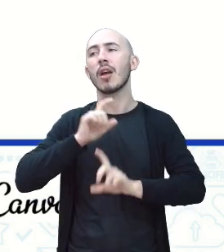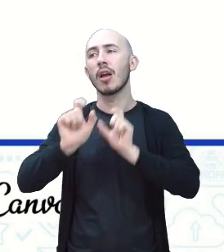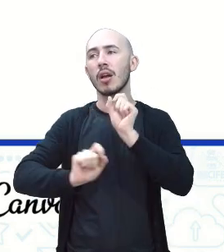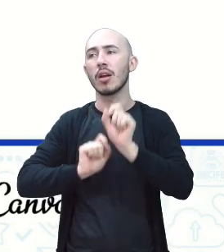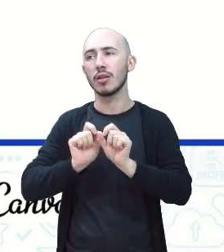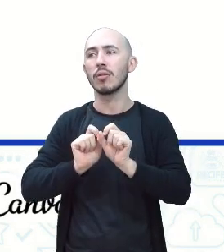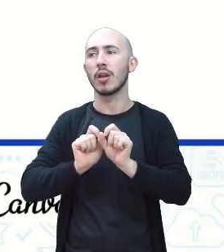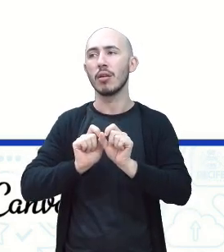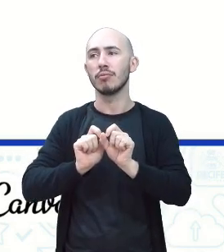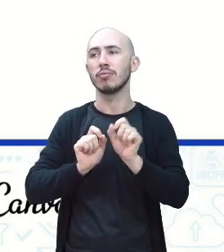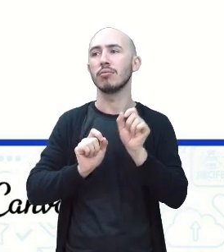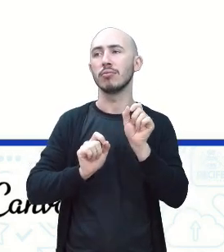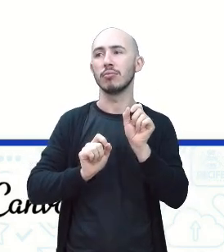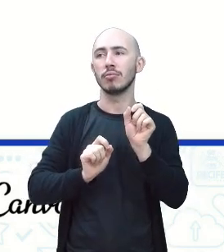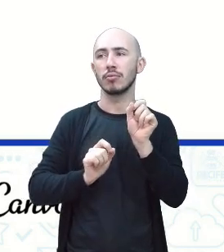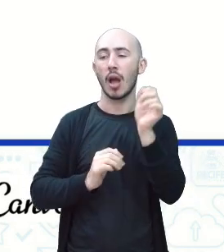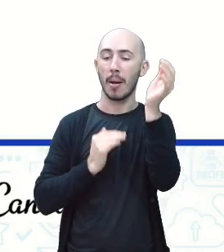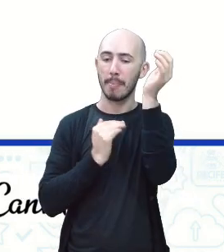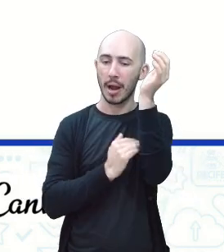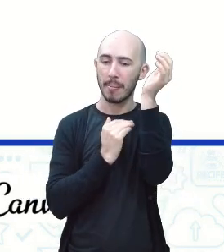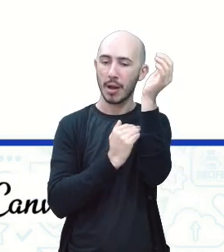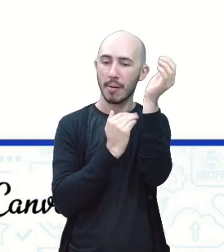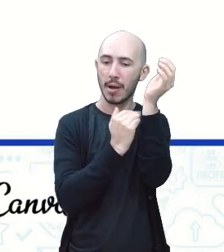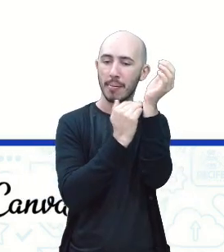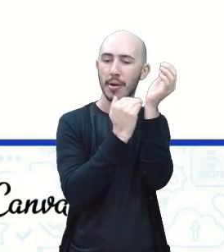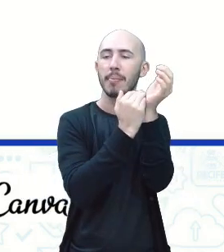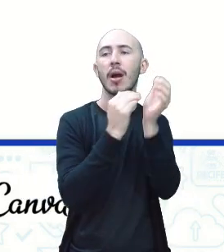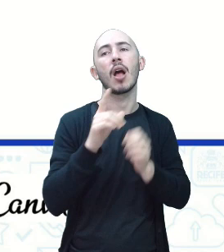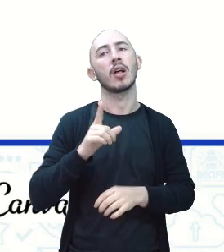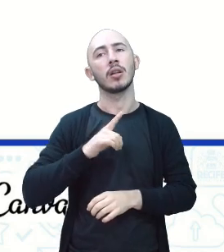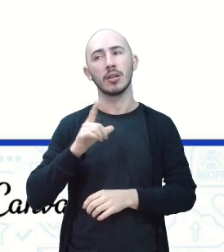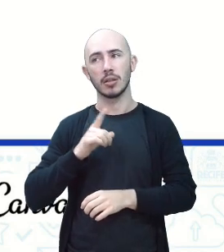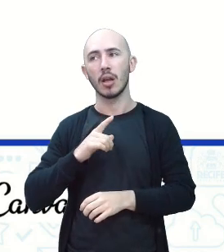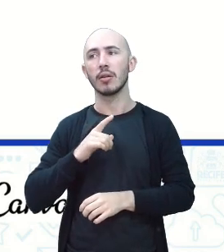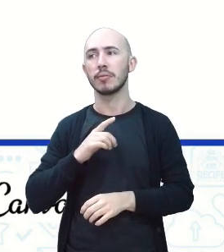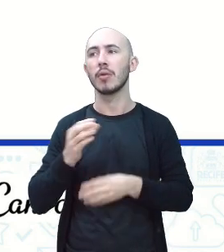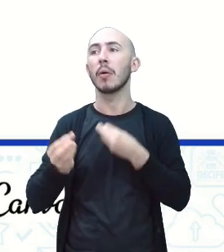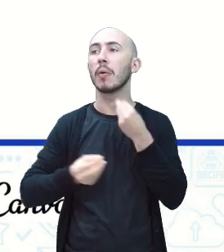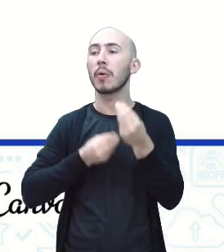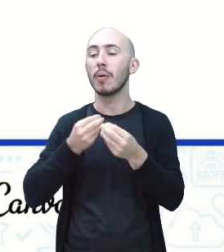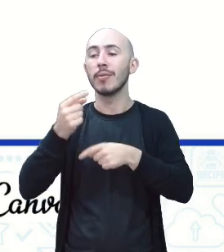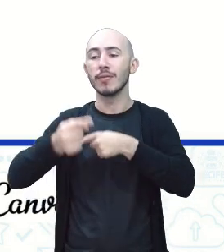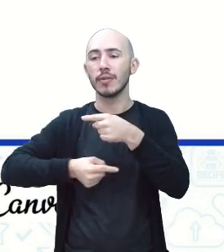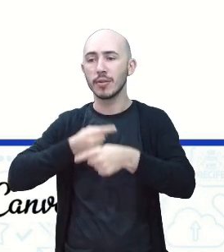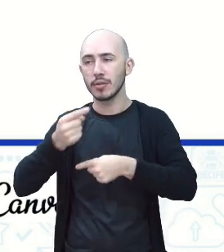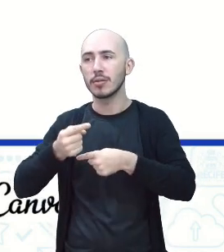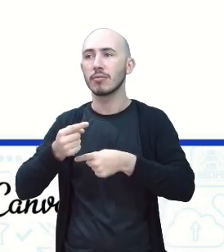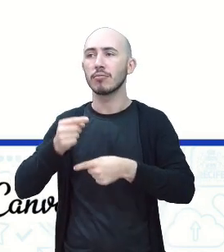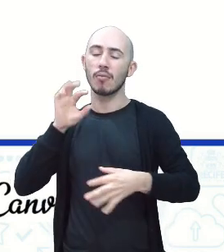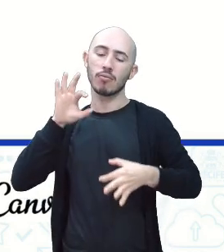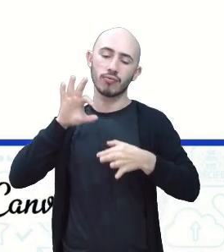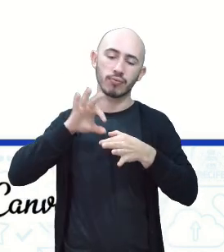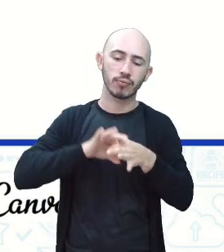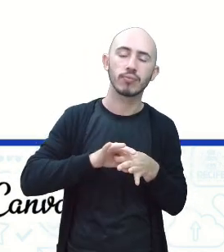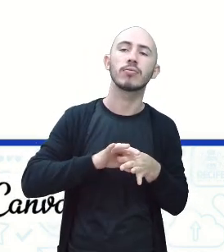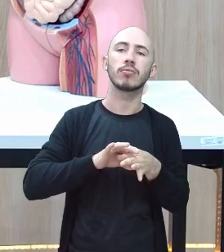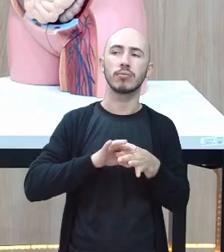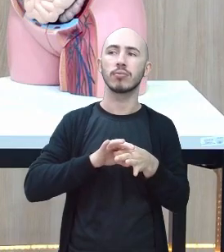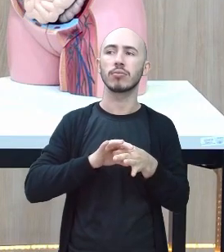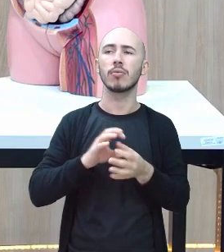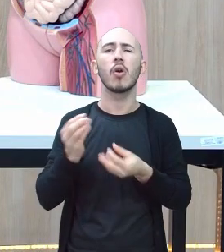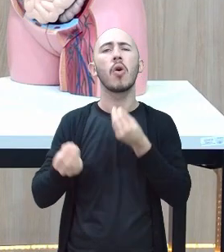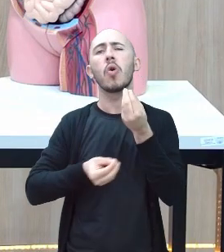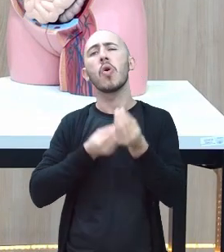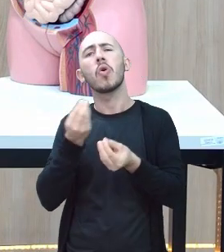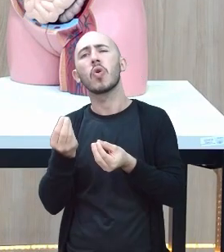nível hierárquico, até a formação de todo o organismo, e eles funcionam de modo integrado. Mas que